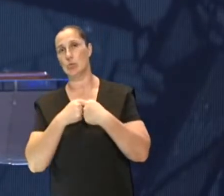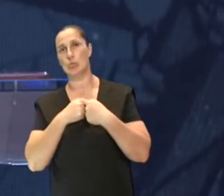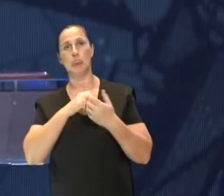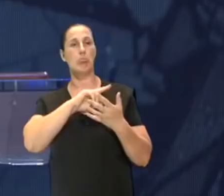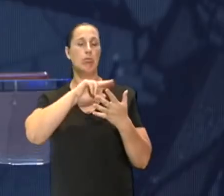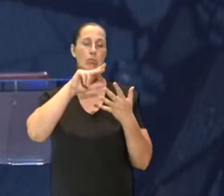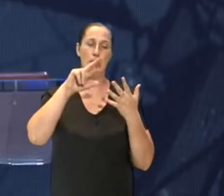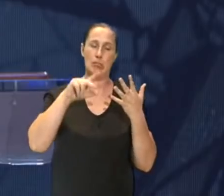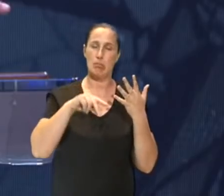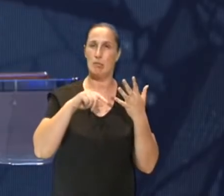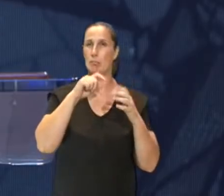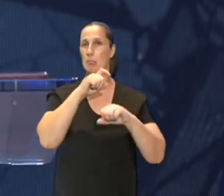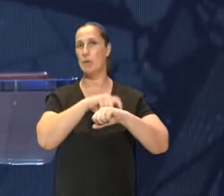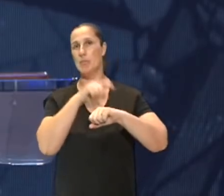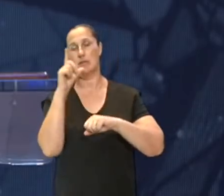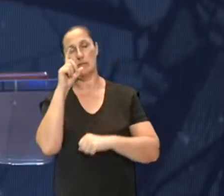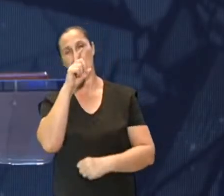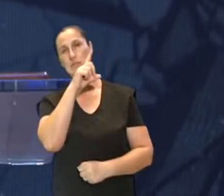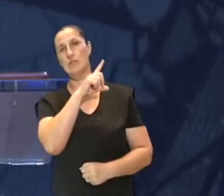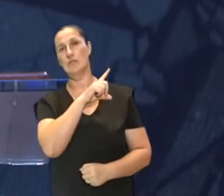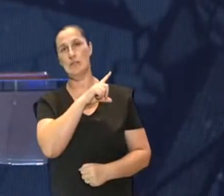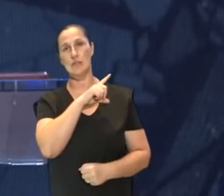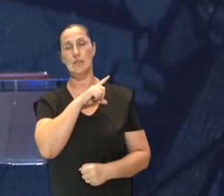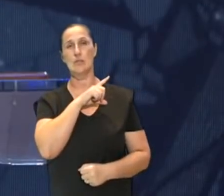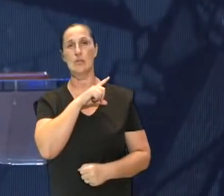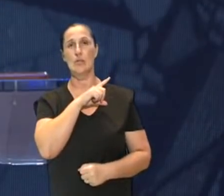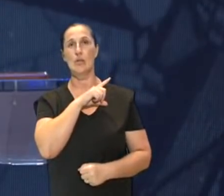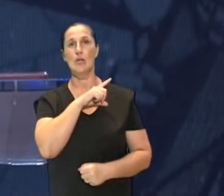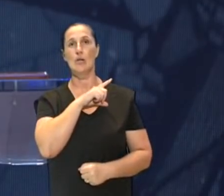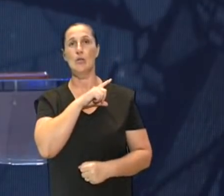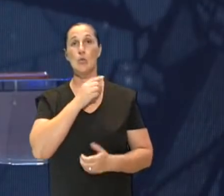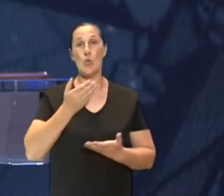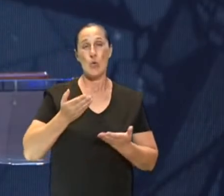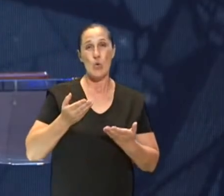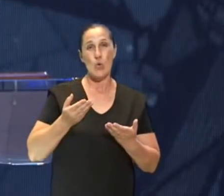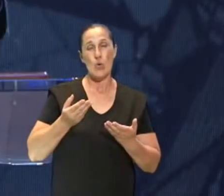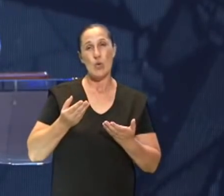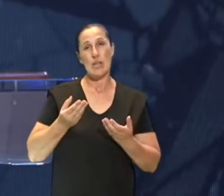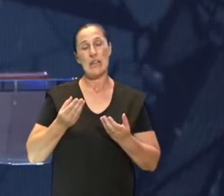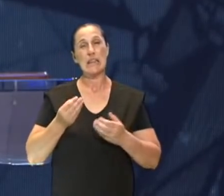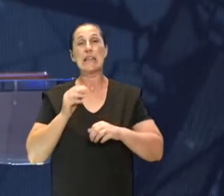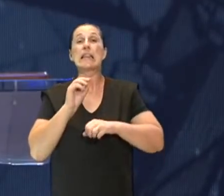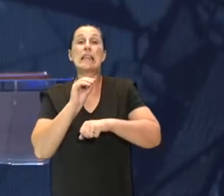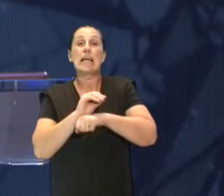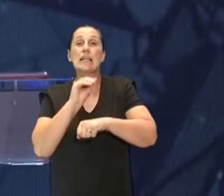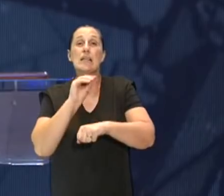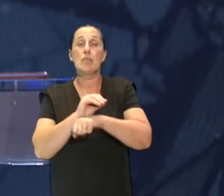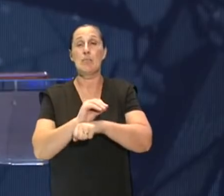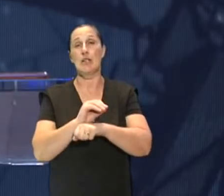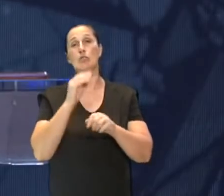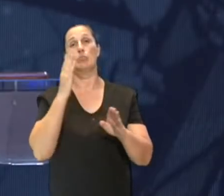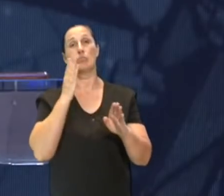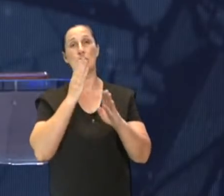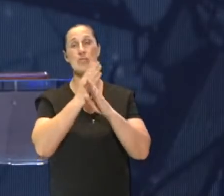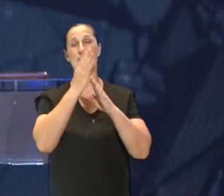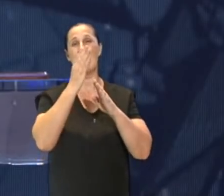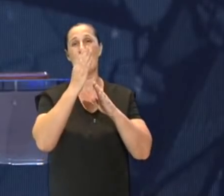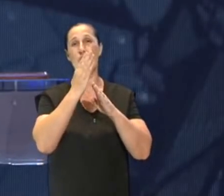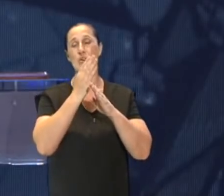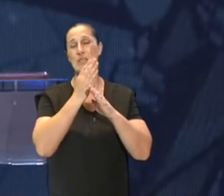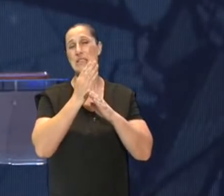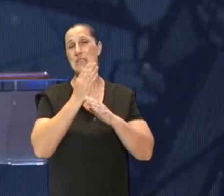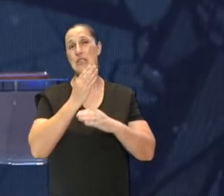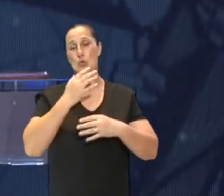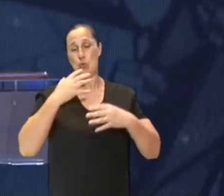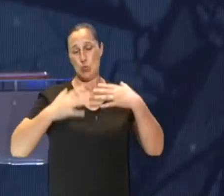vários momentos difíceis no seu tratamento por causa da carga viral. E quando falava